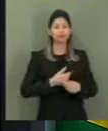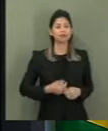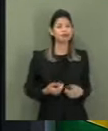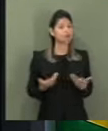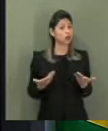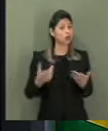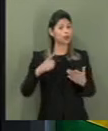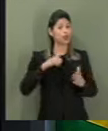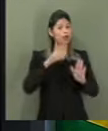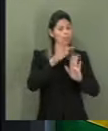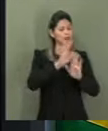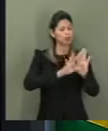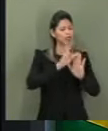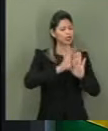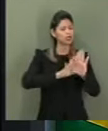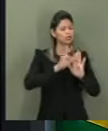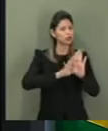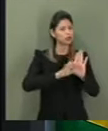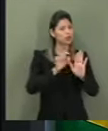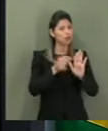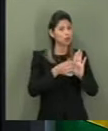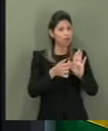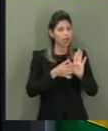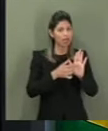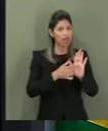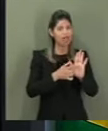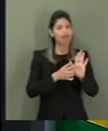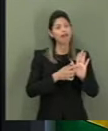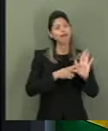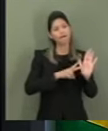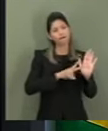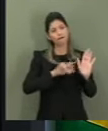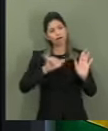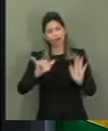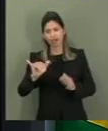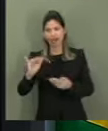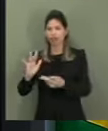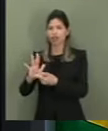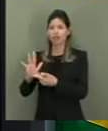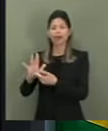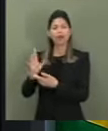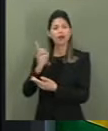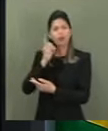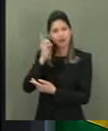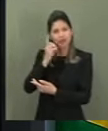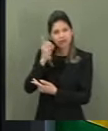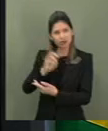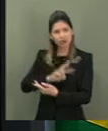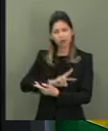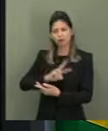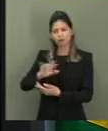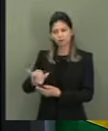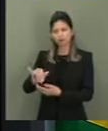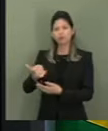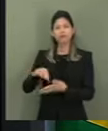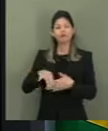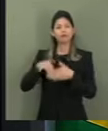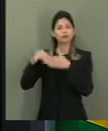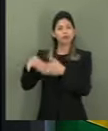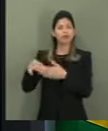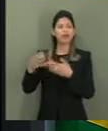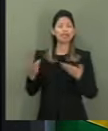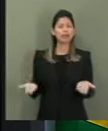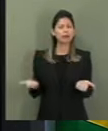terminativo, segue agora para a Câmara dos Deputados. Senhor presidente, mas a pergunta que ficou no ar ontem,